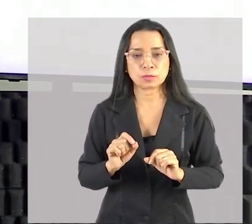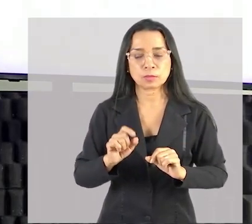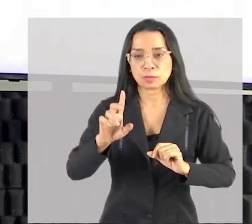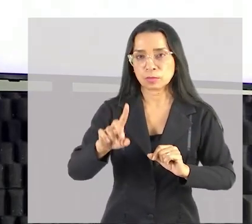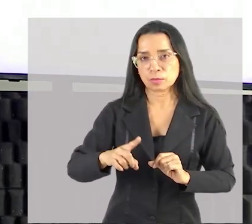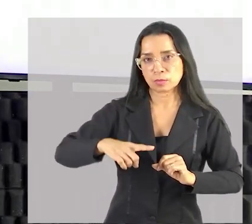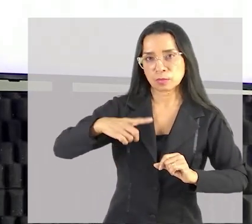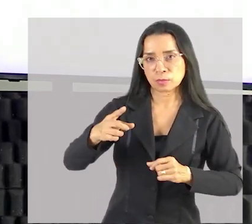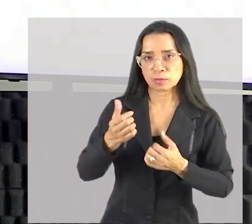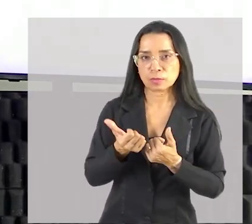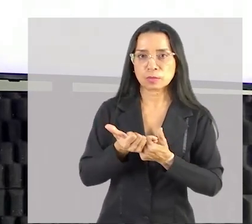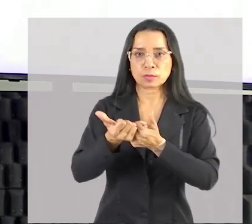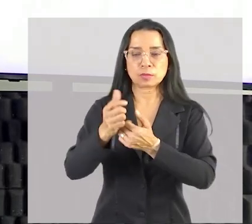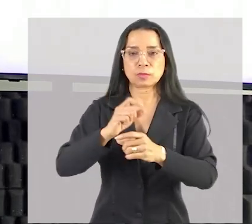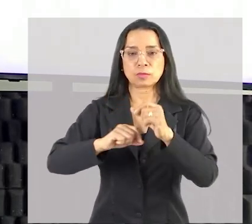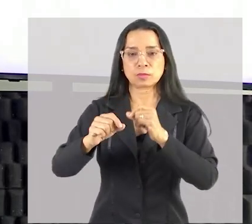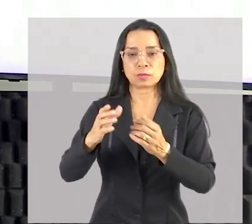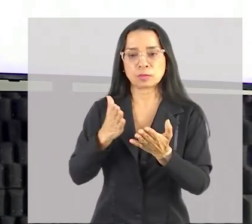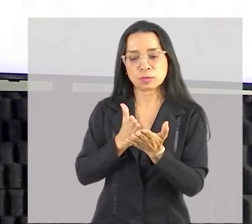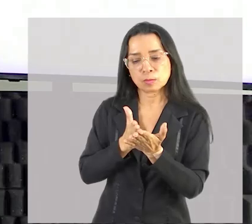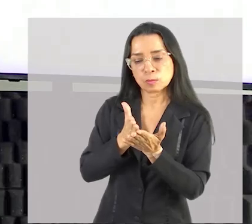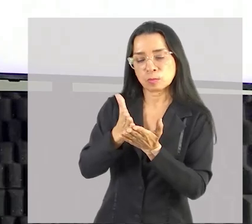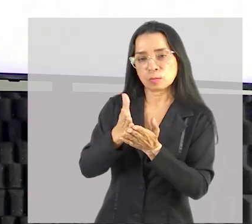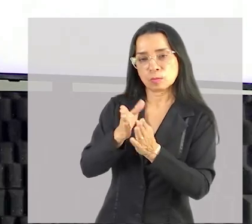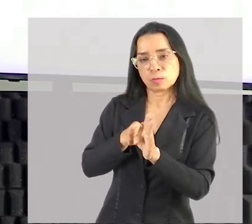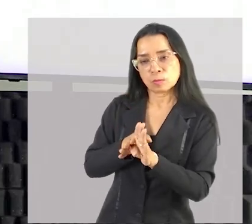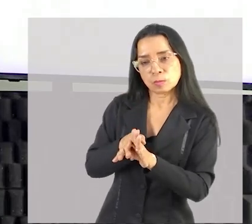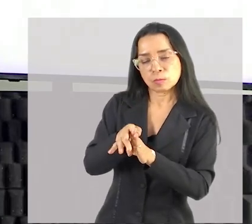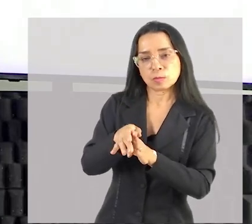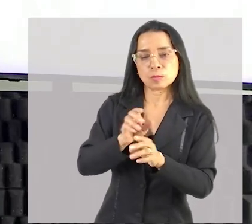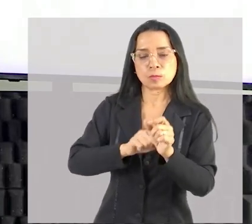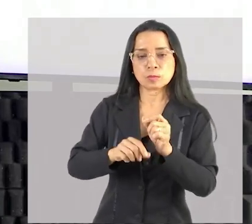a próxima substituição ela é orientada.